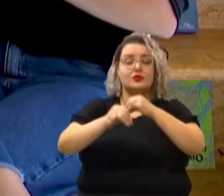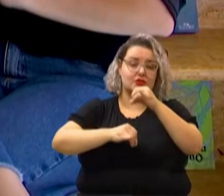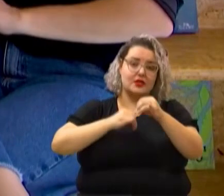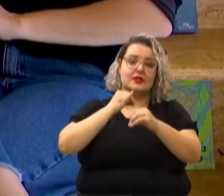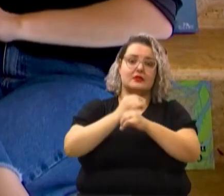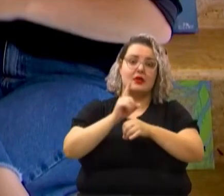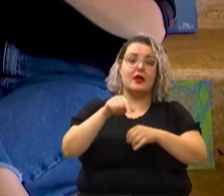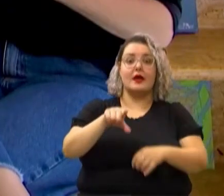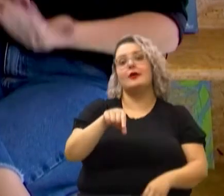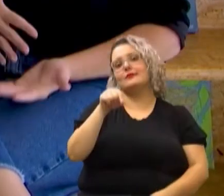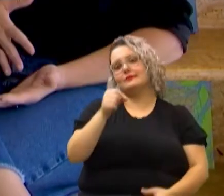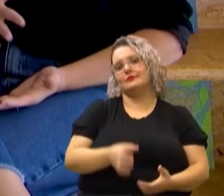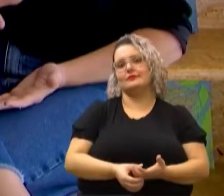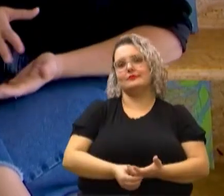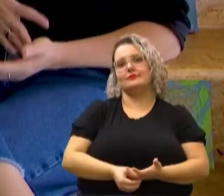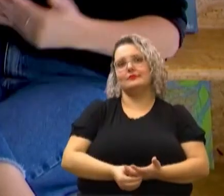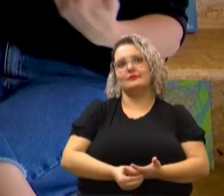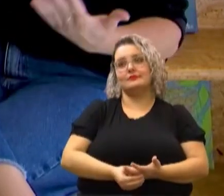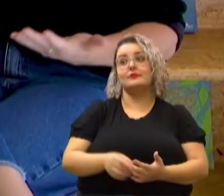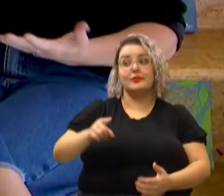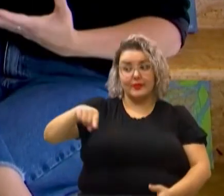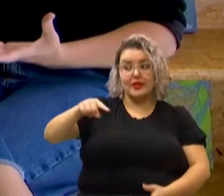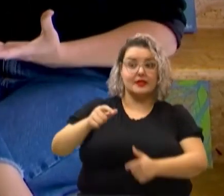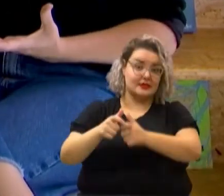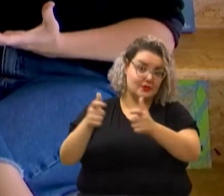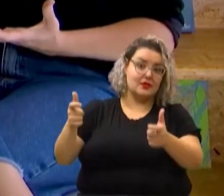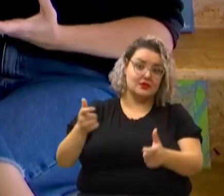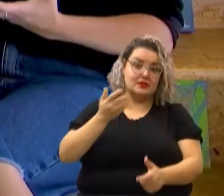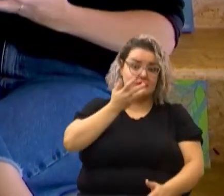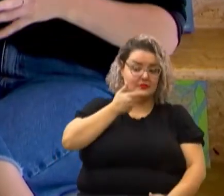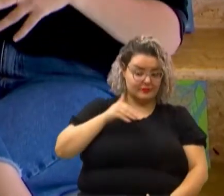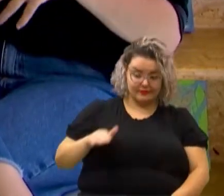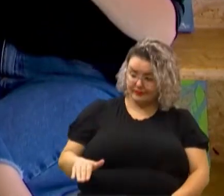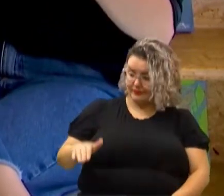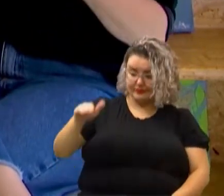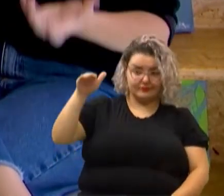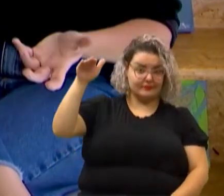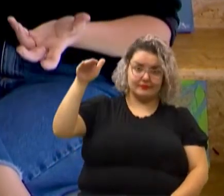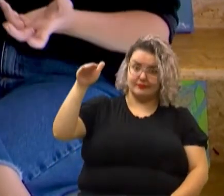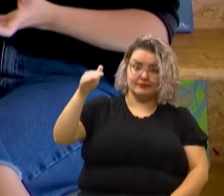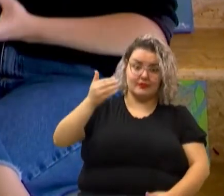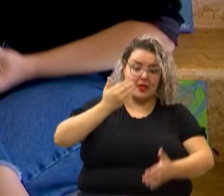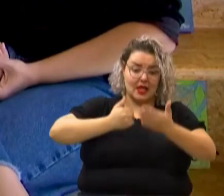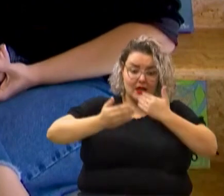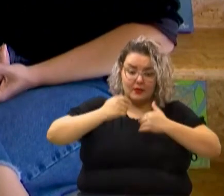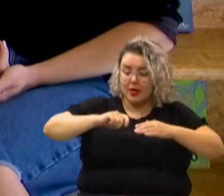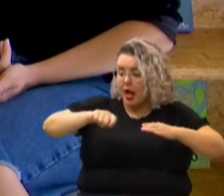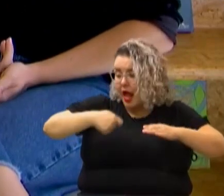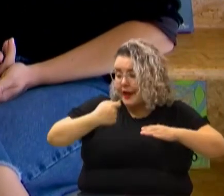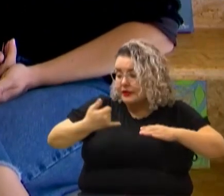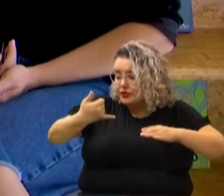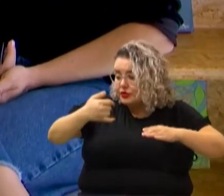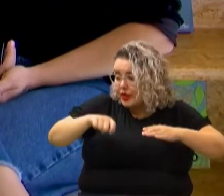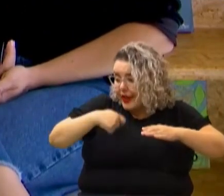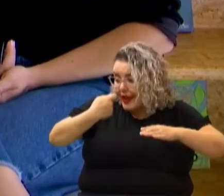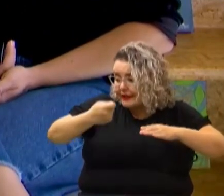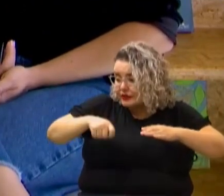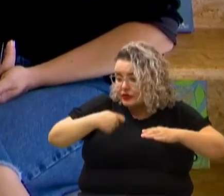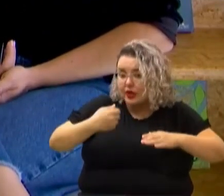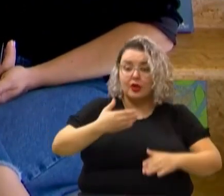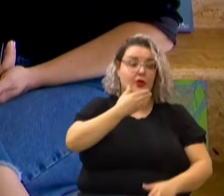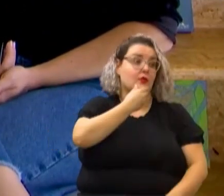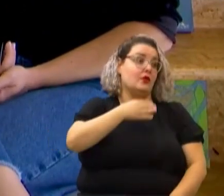é uma opção para eles muitos deles desde pequenos almoçam Assistindo vídeos no